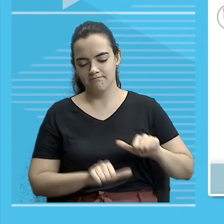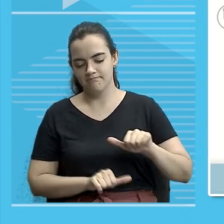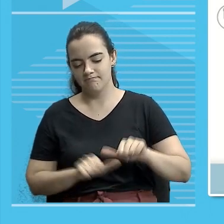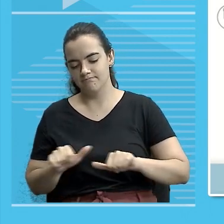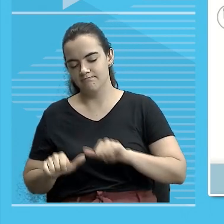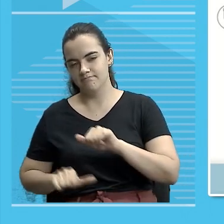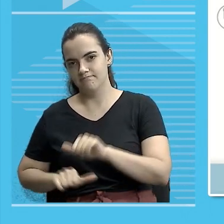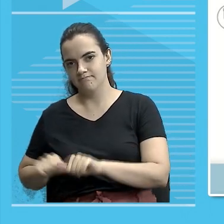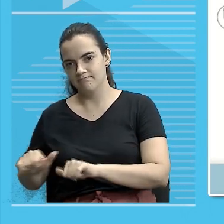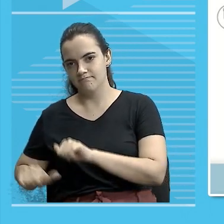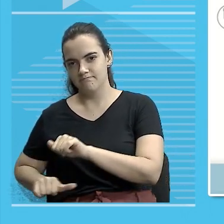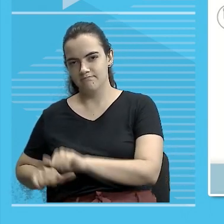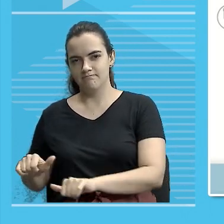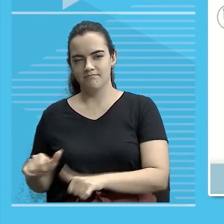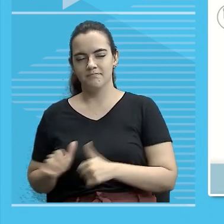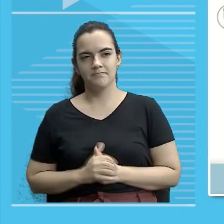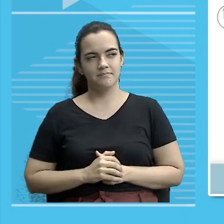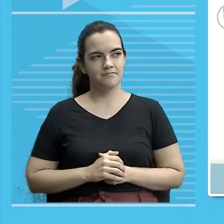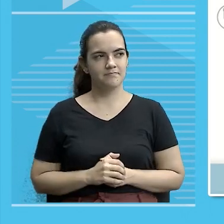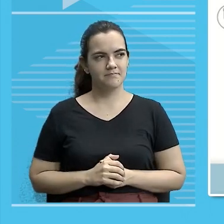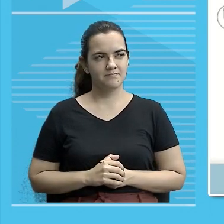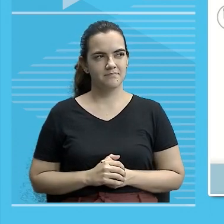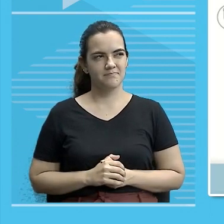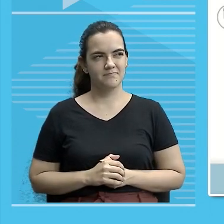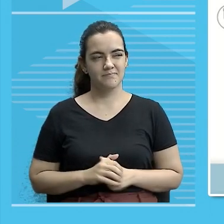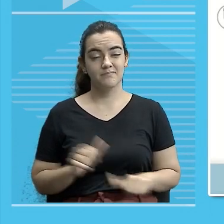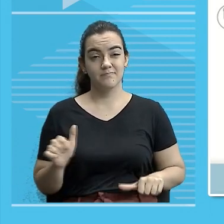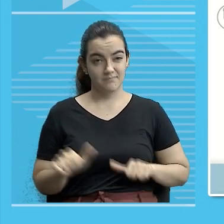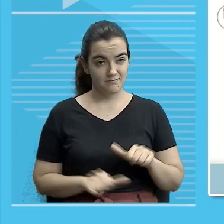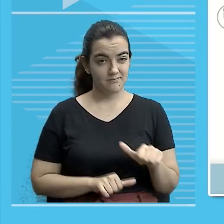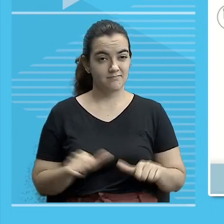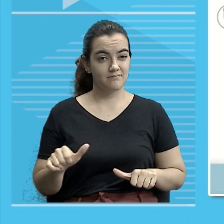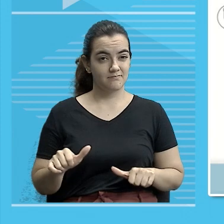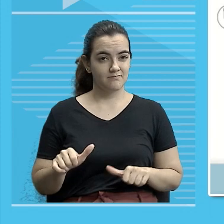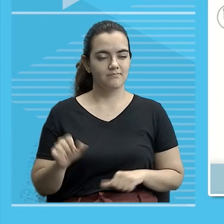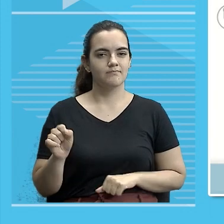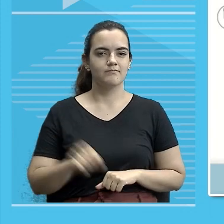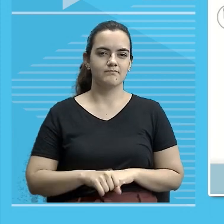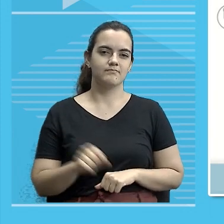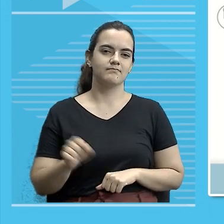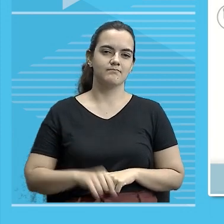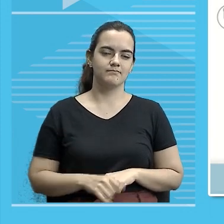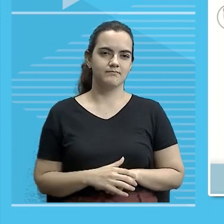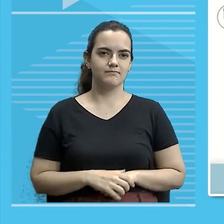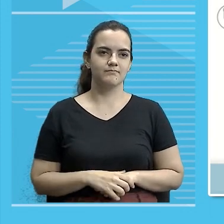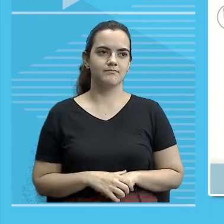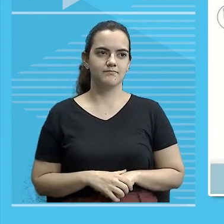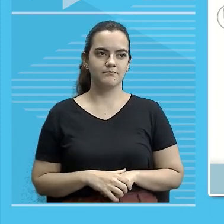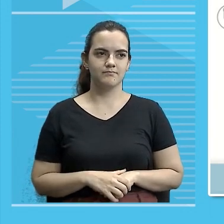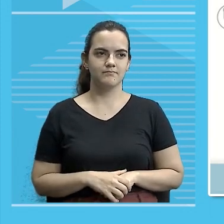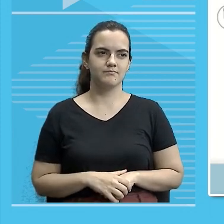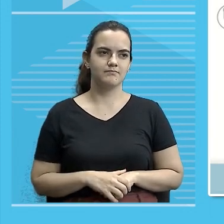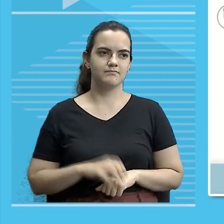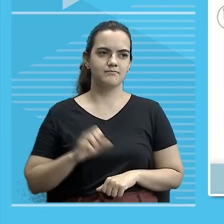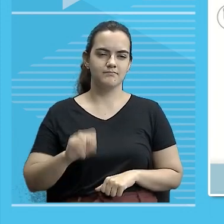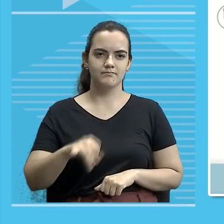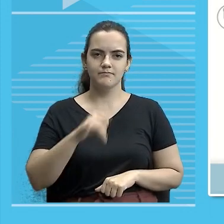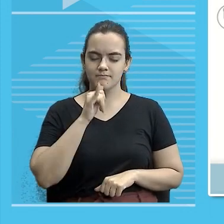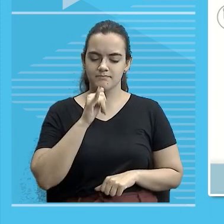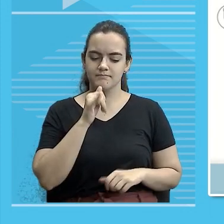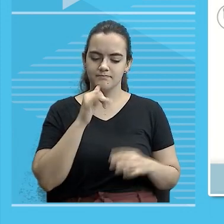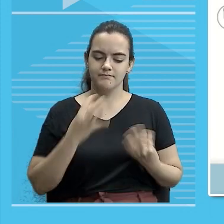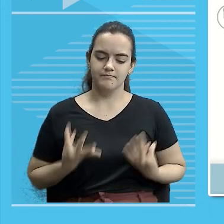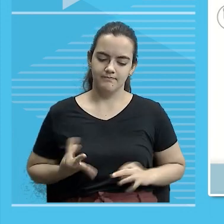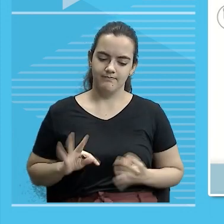será professor que mudou bastante demais gente medida que vai aumentando a tecnologia